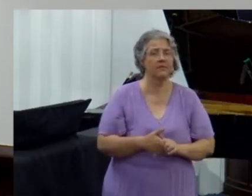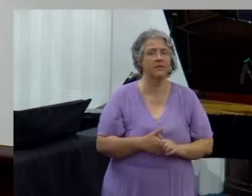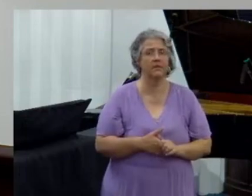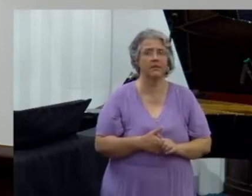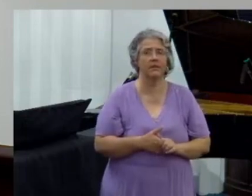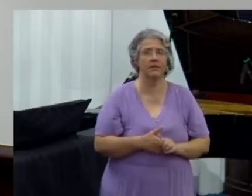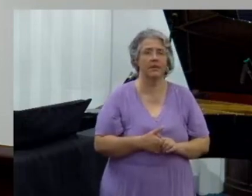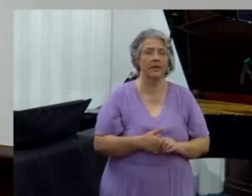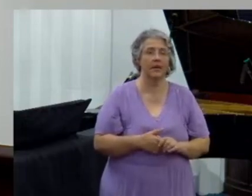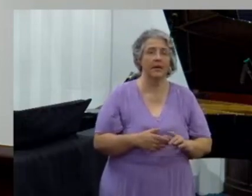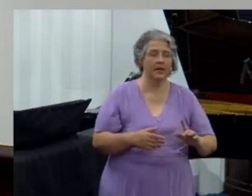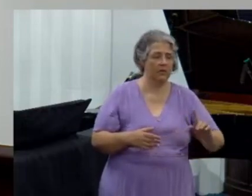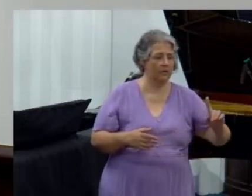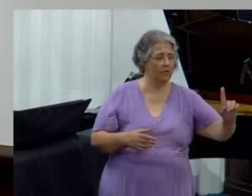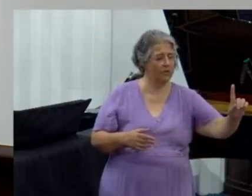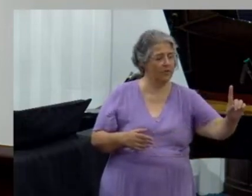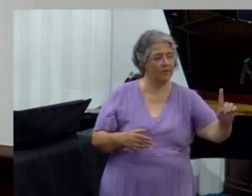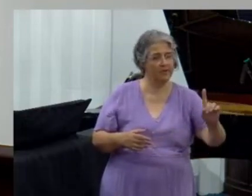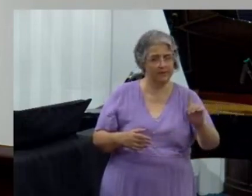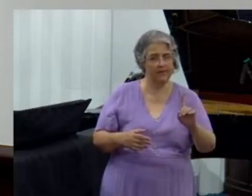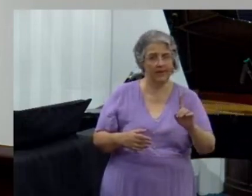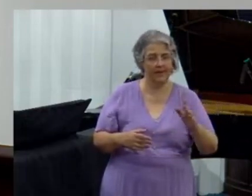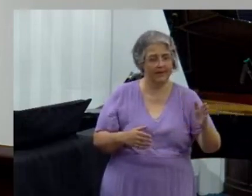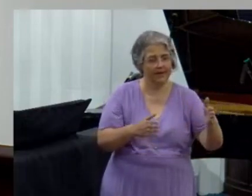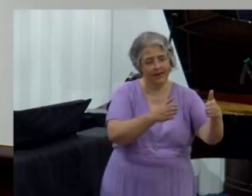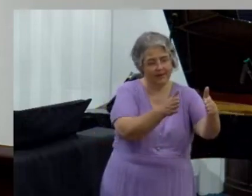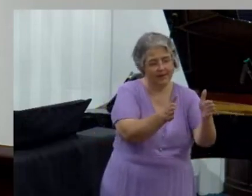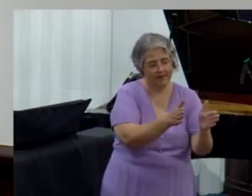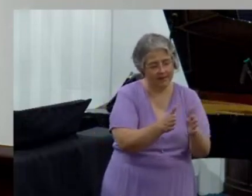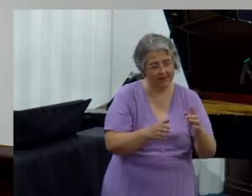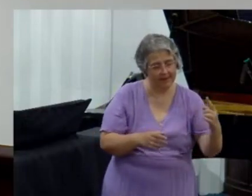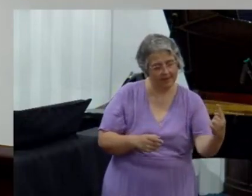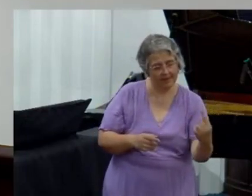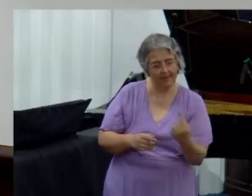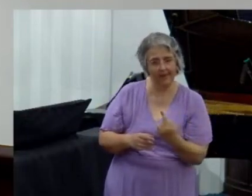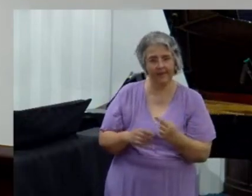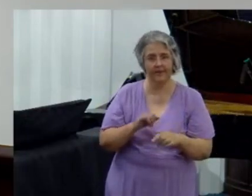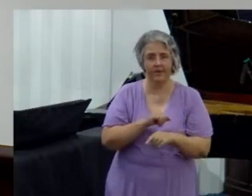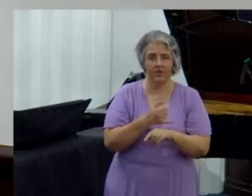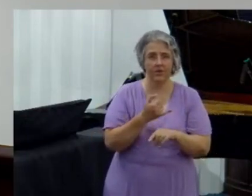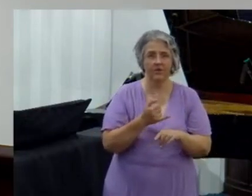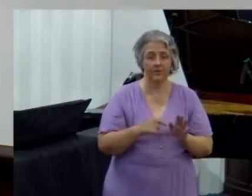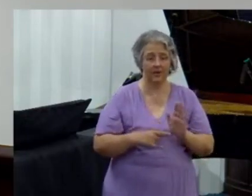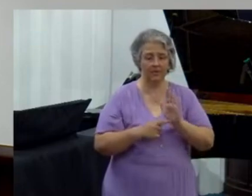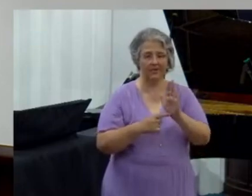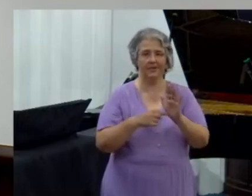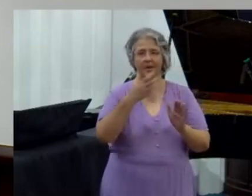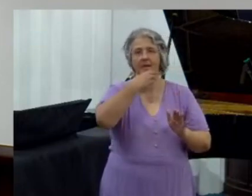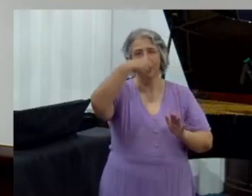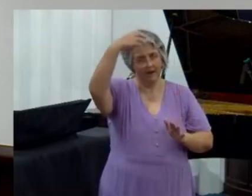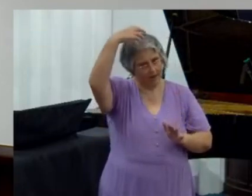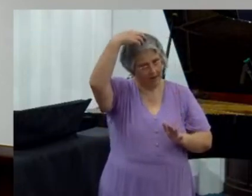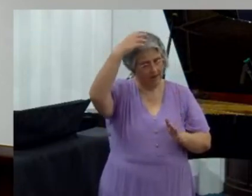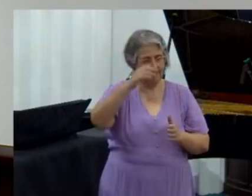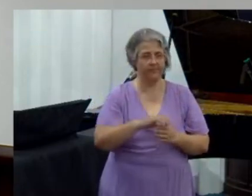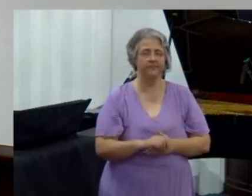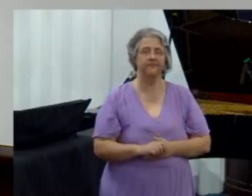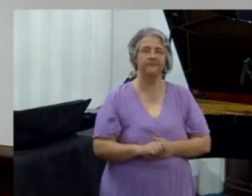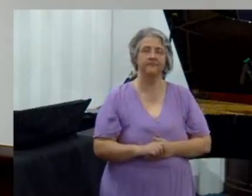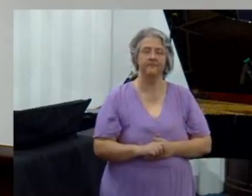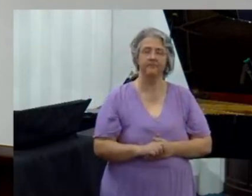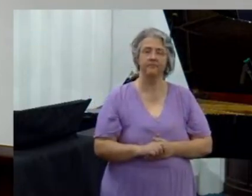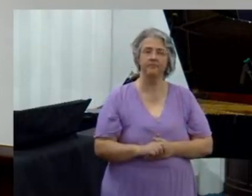como a entrada triunfal na cidade de Jerusalém, para mostrar que ele era o rei. Apesar das